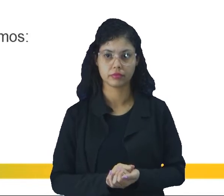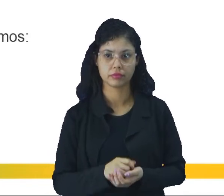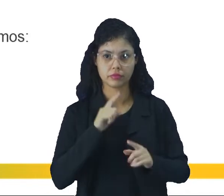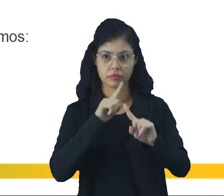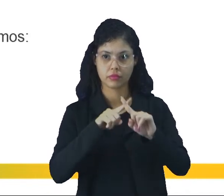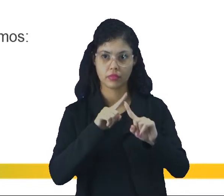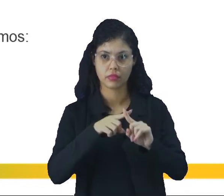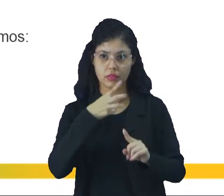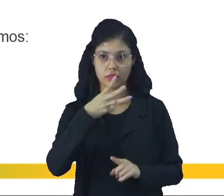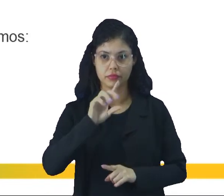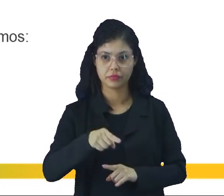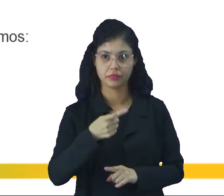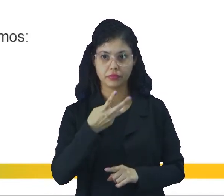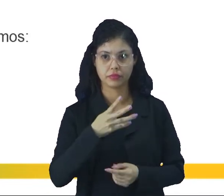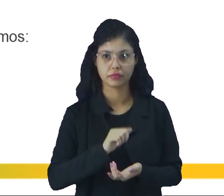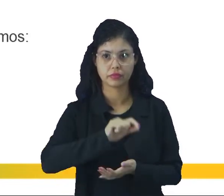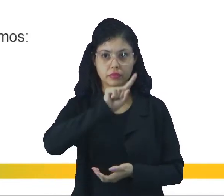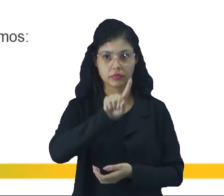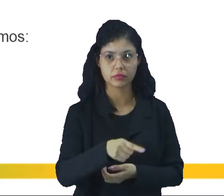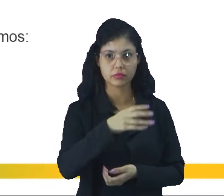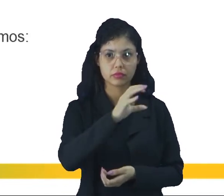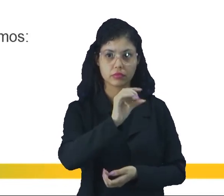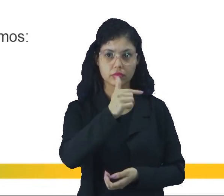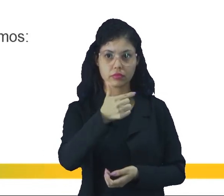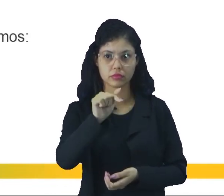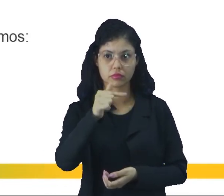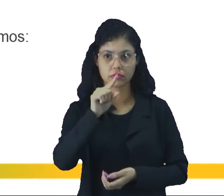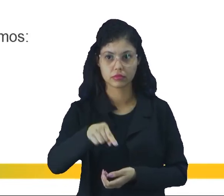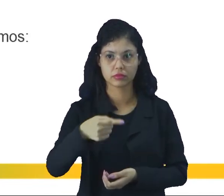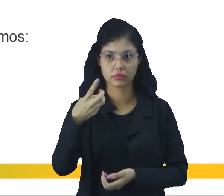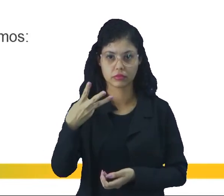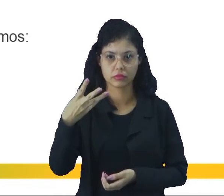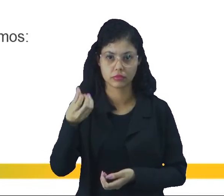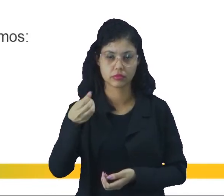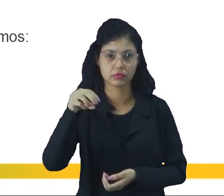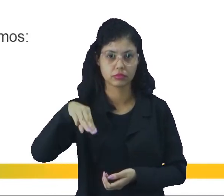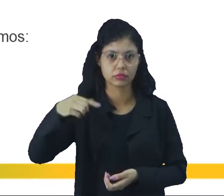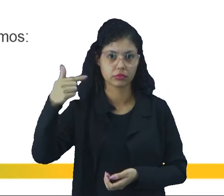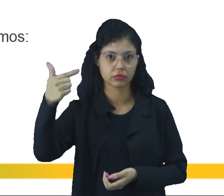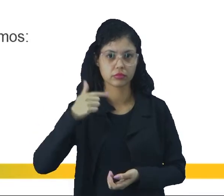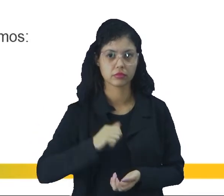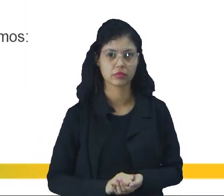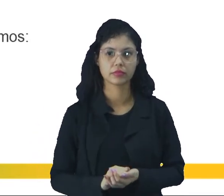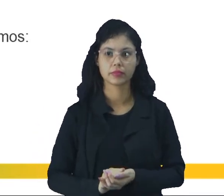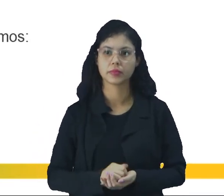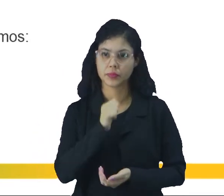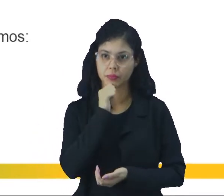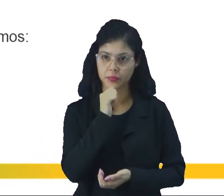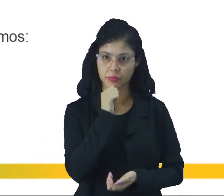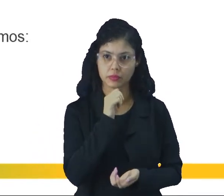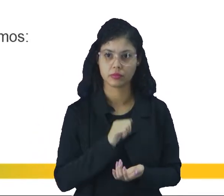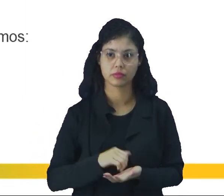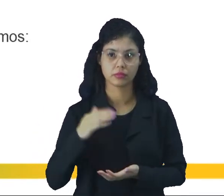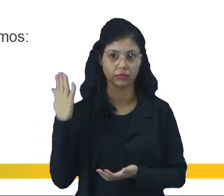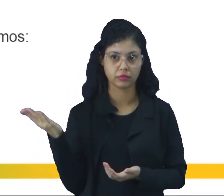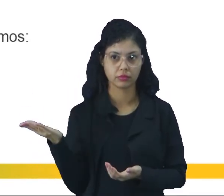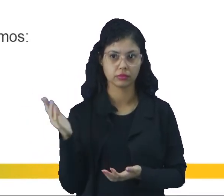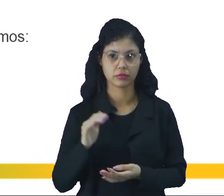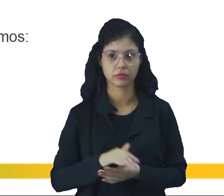324 vezes 3,14 dá 1.017,36 metros quadrados. Portanto, a área da praça é isso